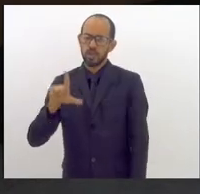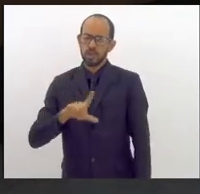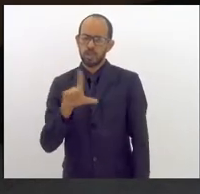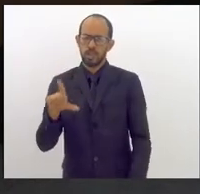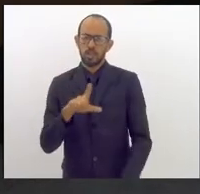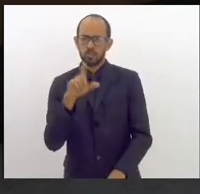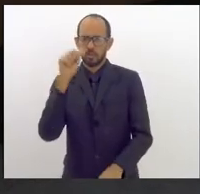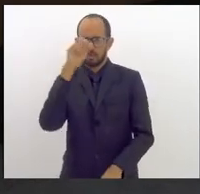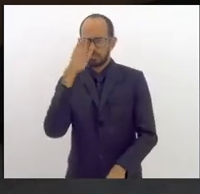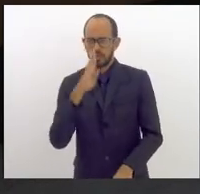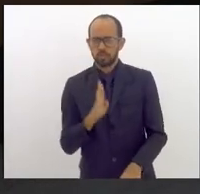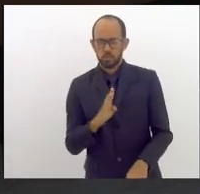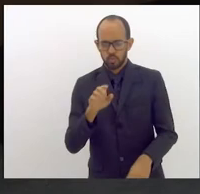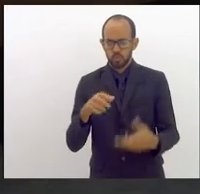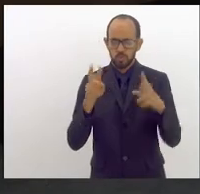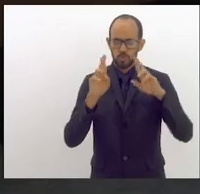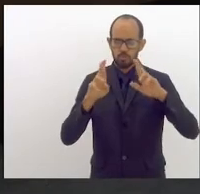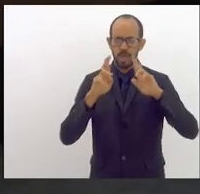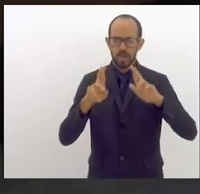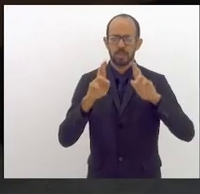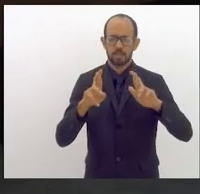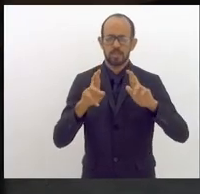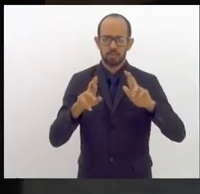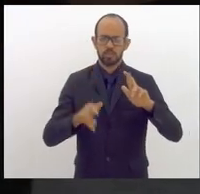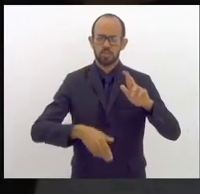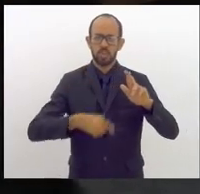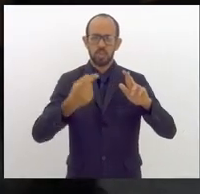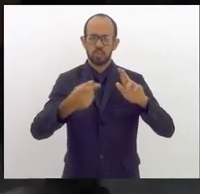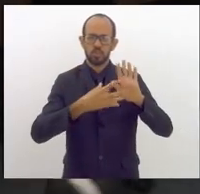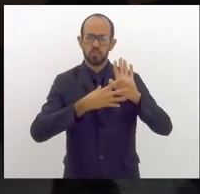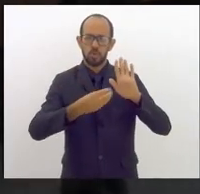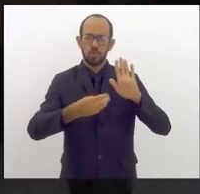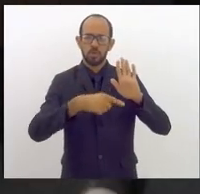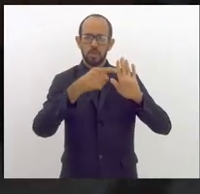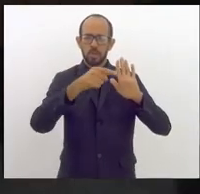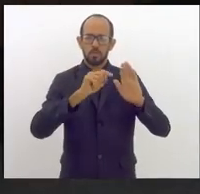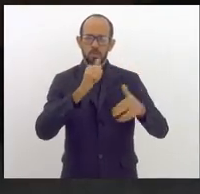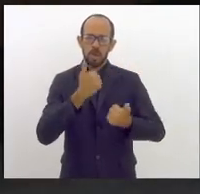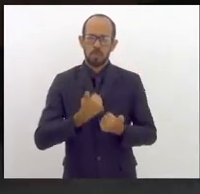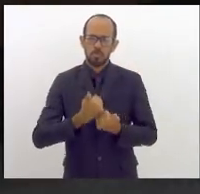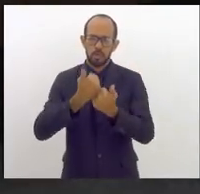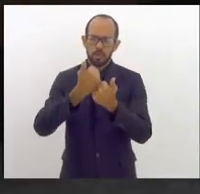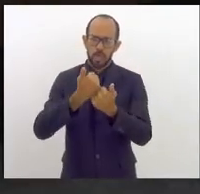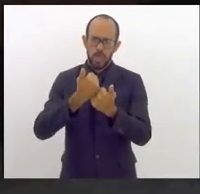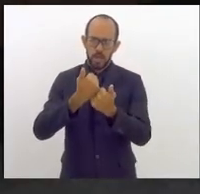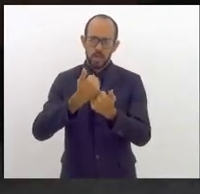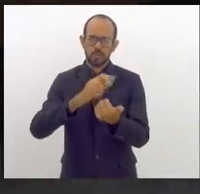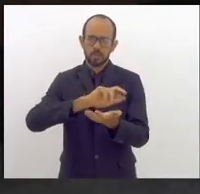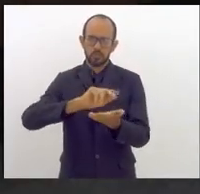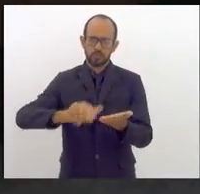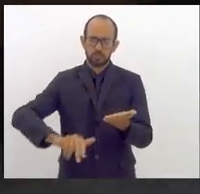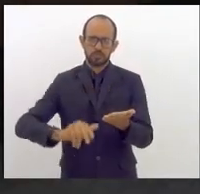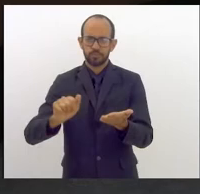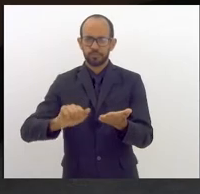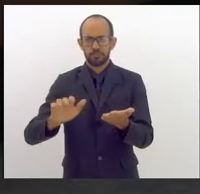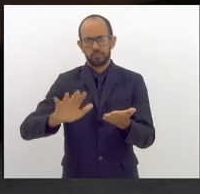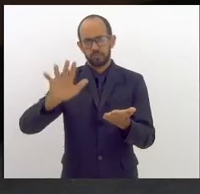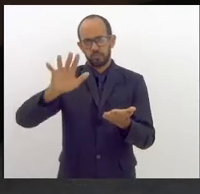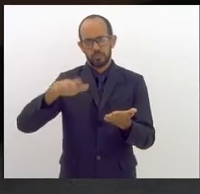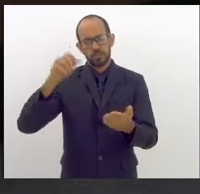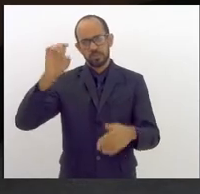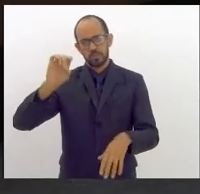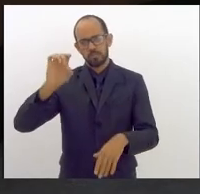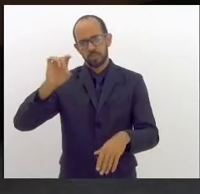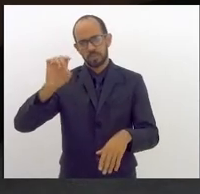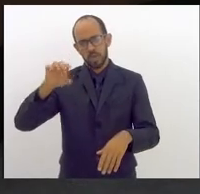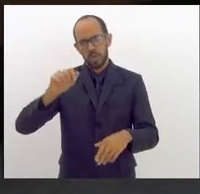isso sirva de inspiração para que o Estado do Rio de Janeiro tem uma política Para apoiar a diversidade cultural nas favelas especialmente neste caso a produção